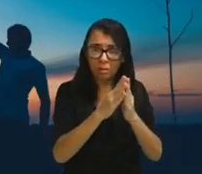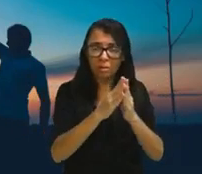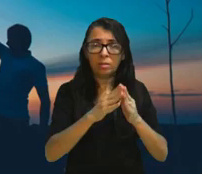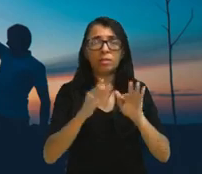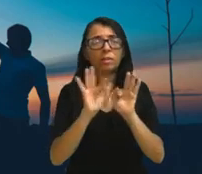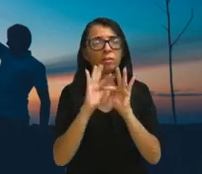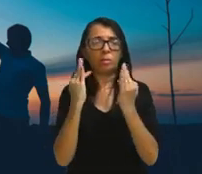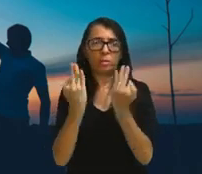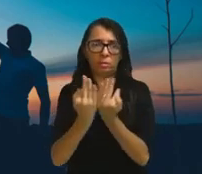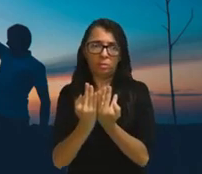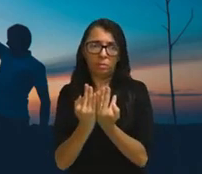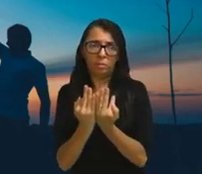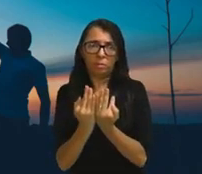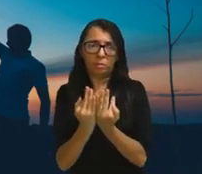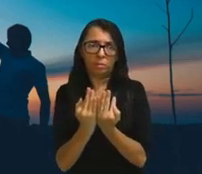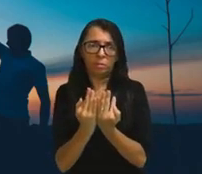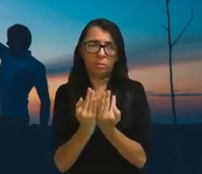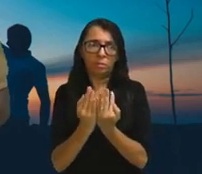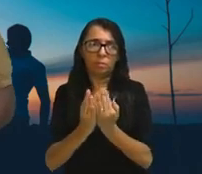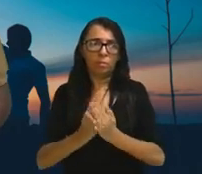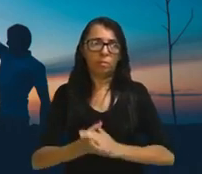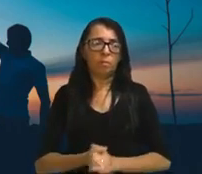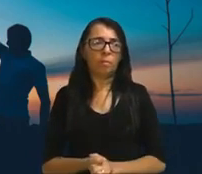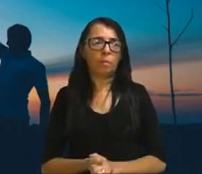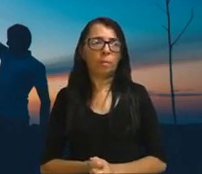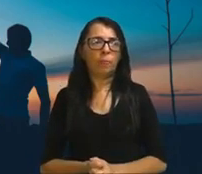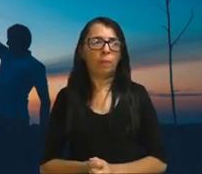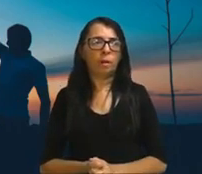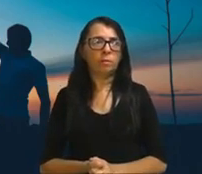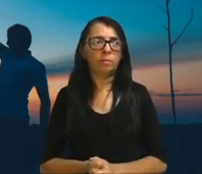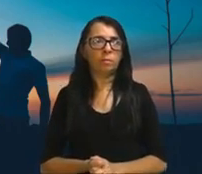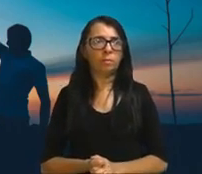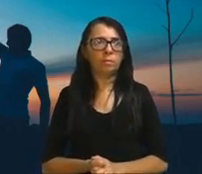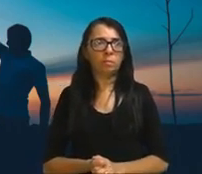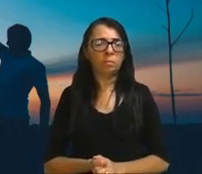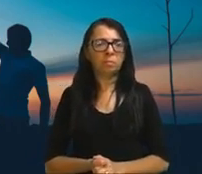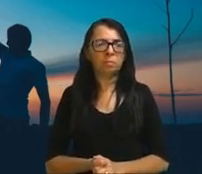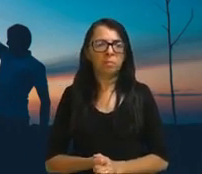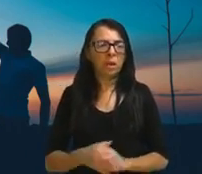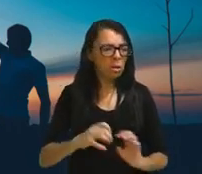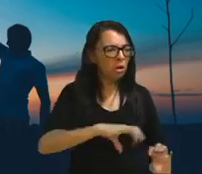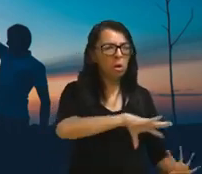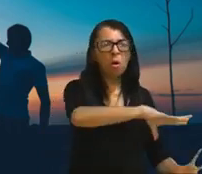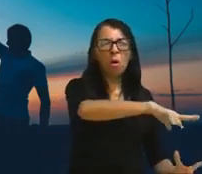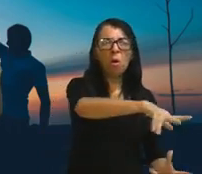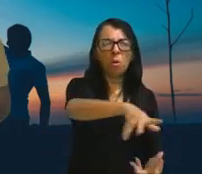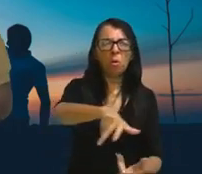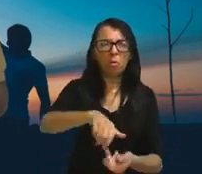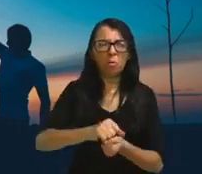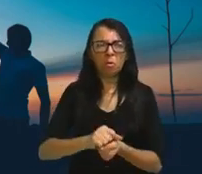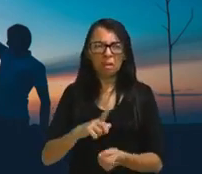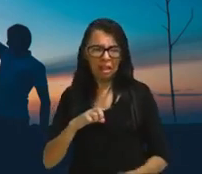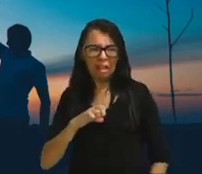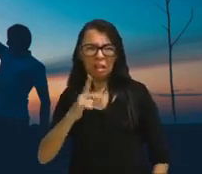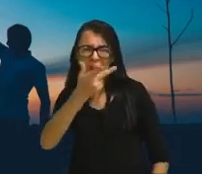agitação desse período pandêmico, não sei se é a natureza do homem que é mau. Então junta